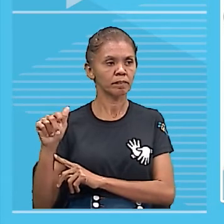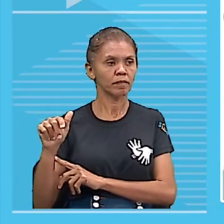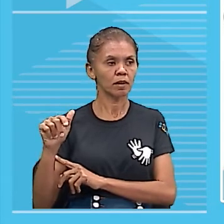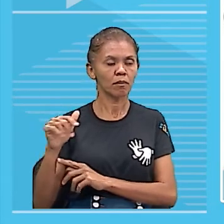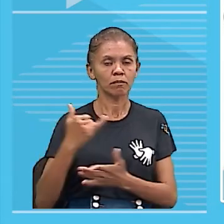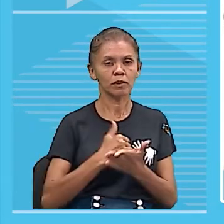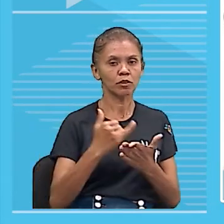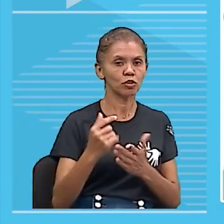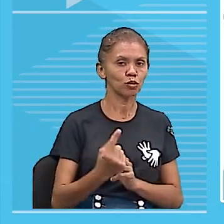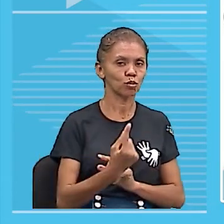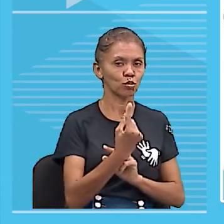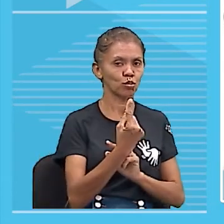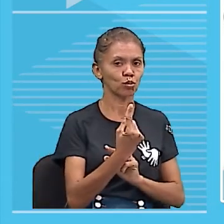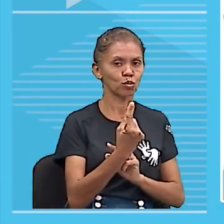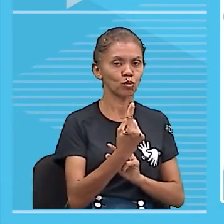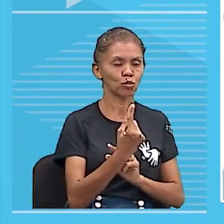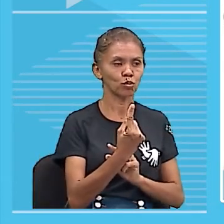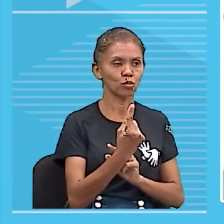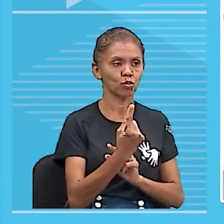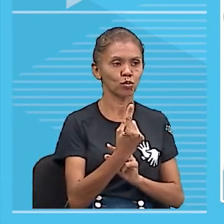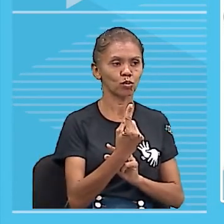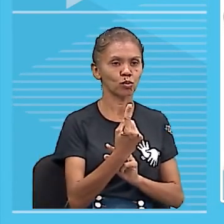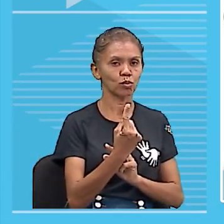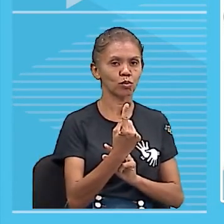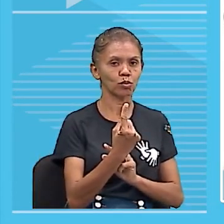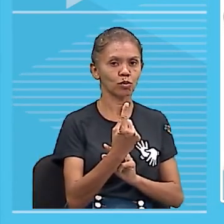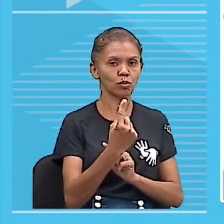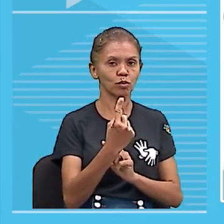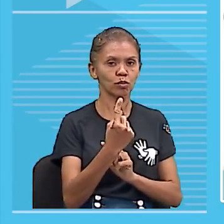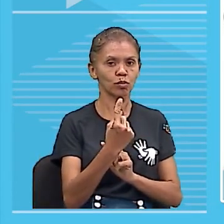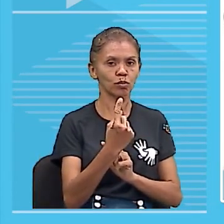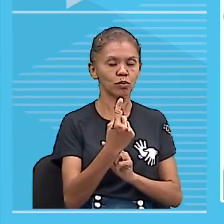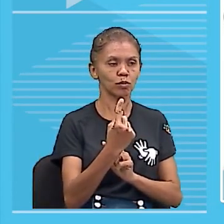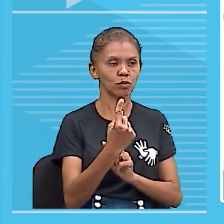de um resistor tu está